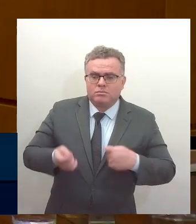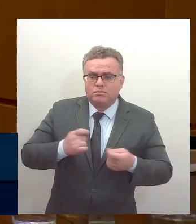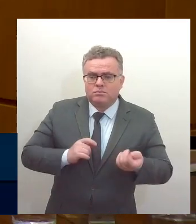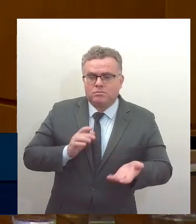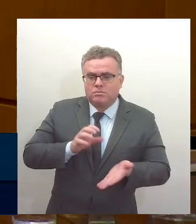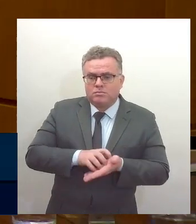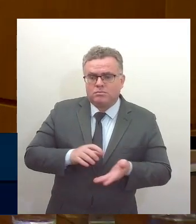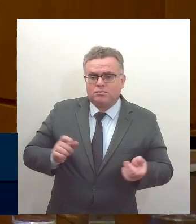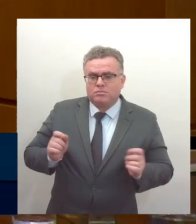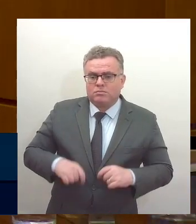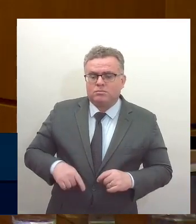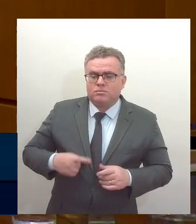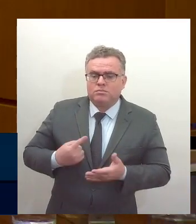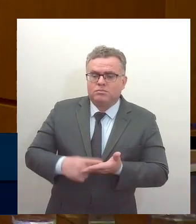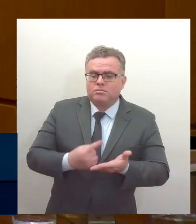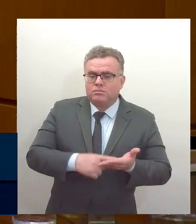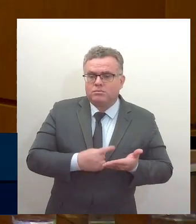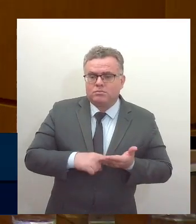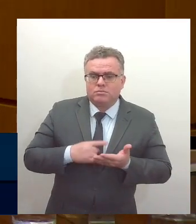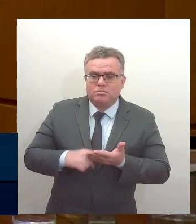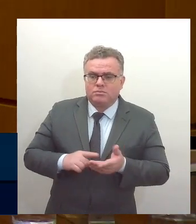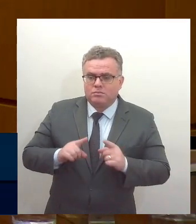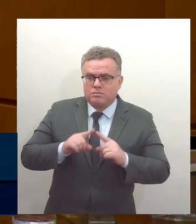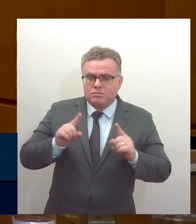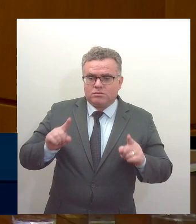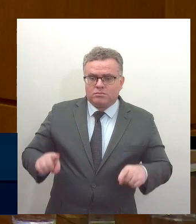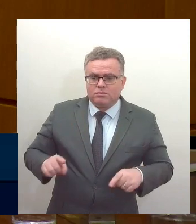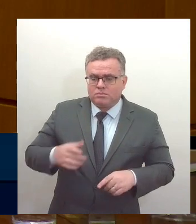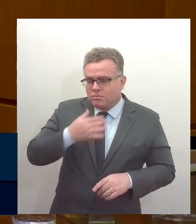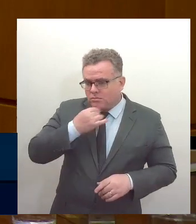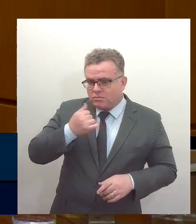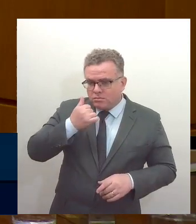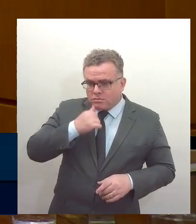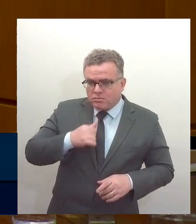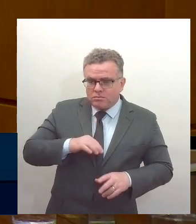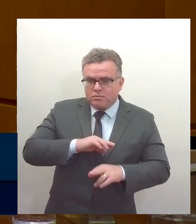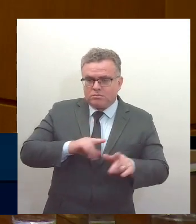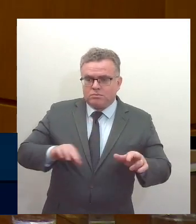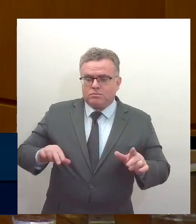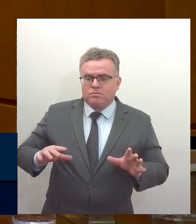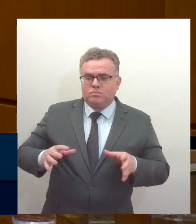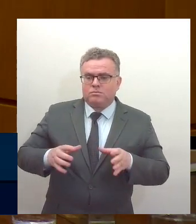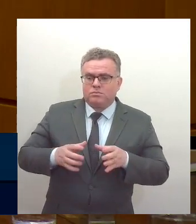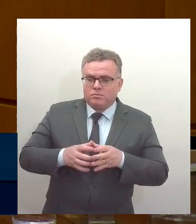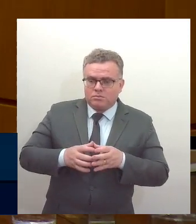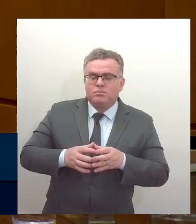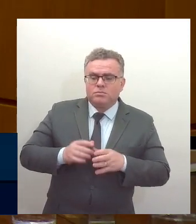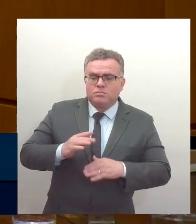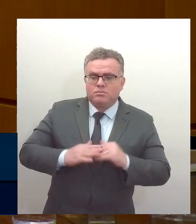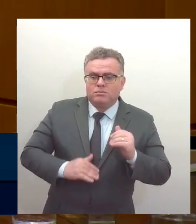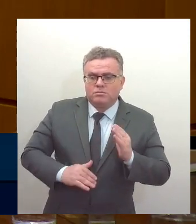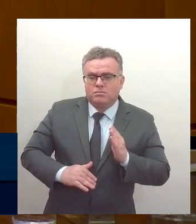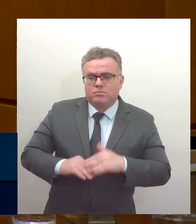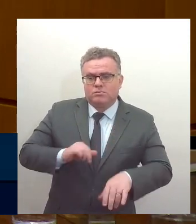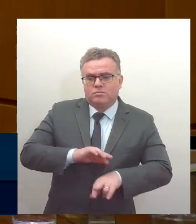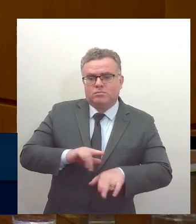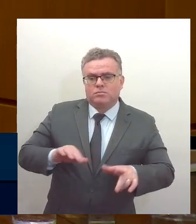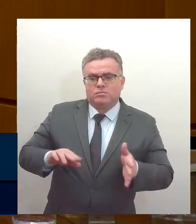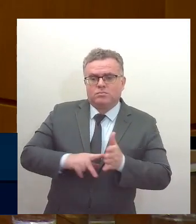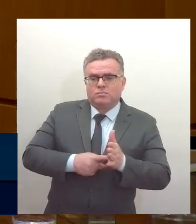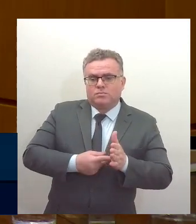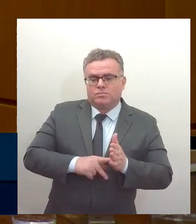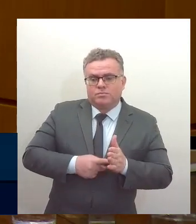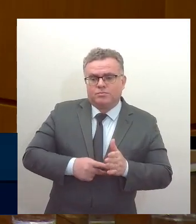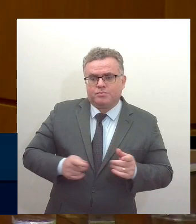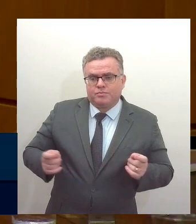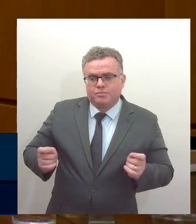e servidoras de várias categorias, né? Vários sindicatos, como o SACEMA, o SINDASE, o SINDIPEMA,